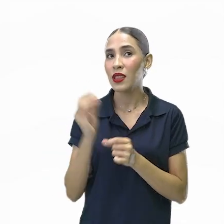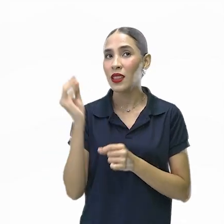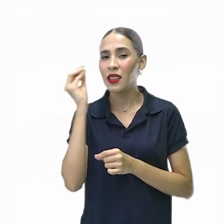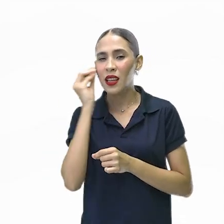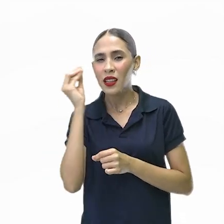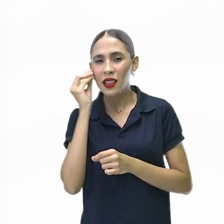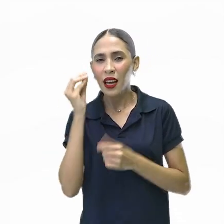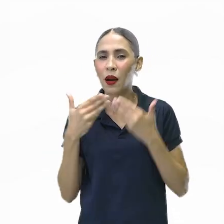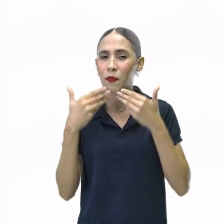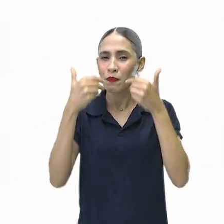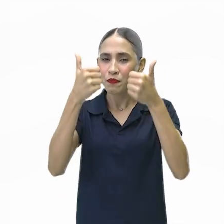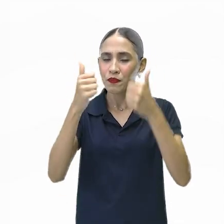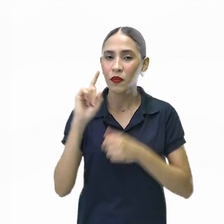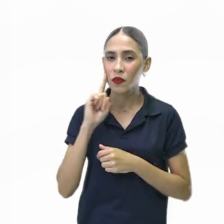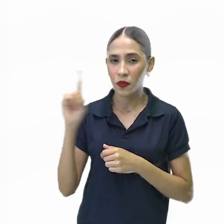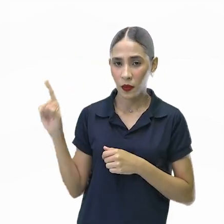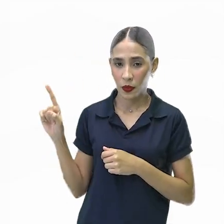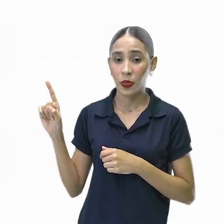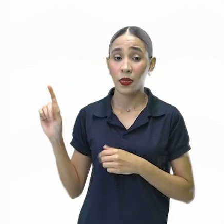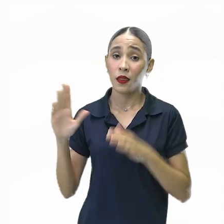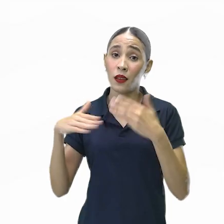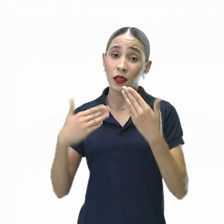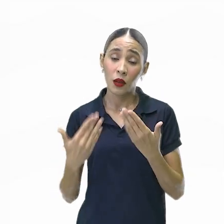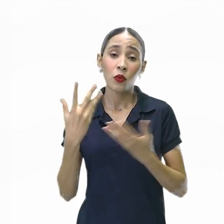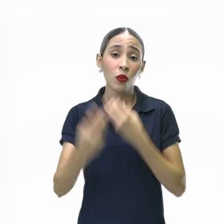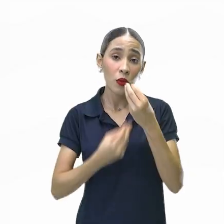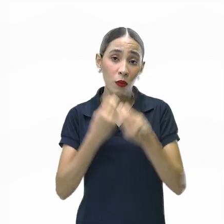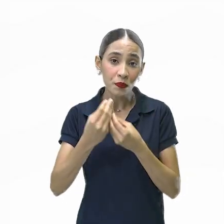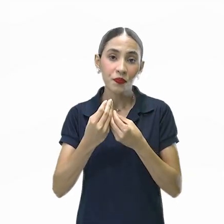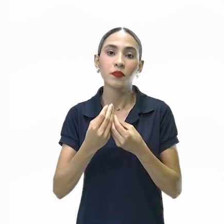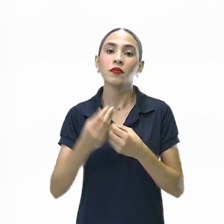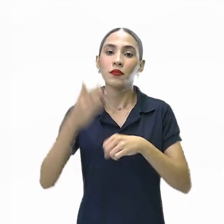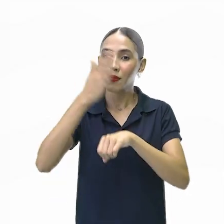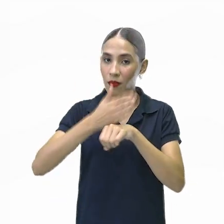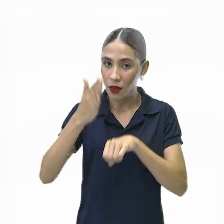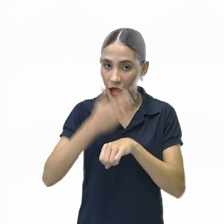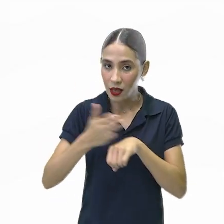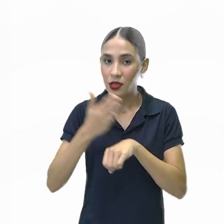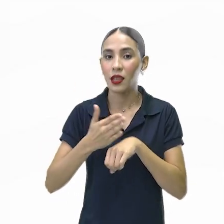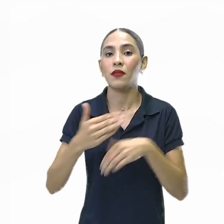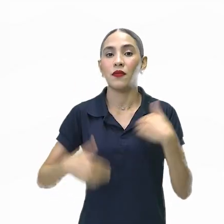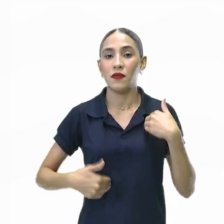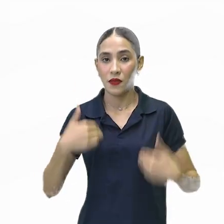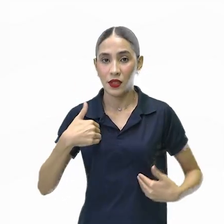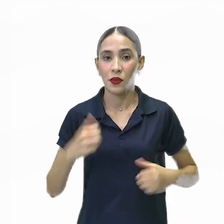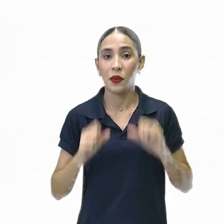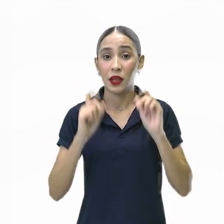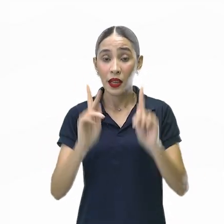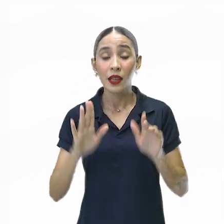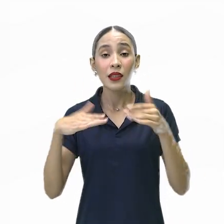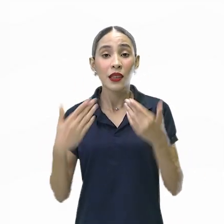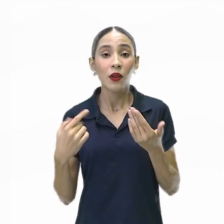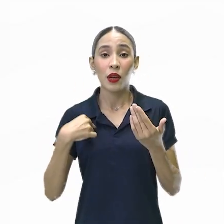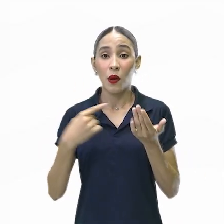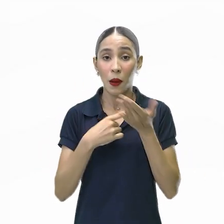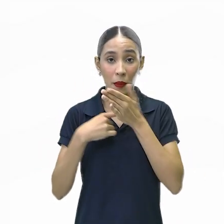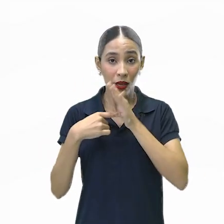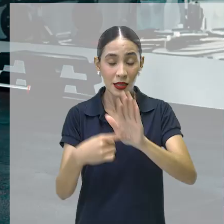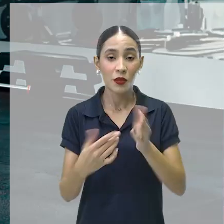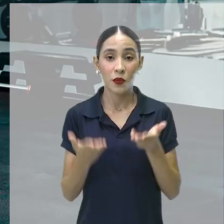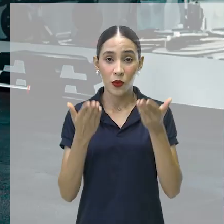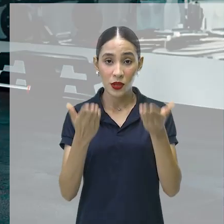um bom condicionamento físico? Através dessas atividades, tá bom? E aí eu venho trazendo